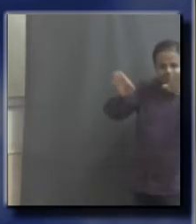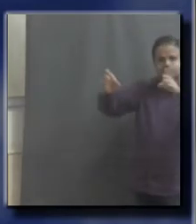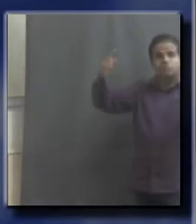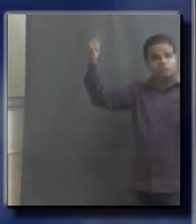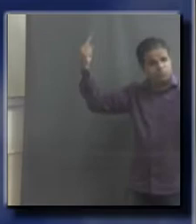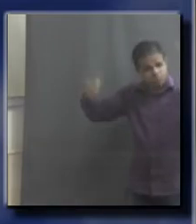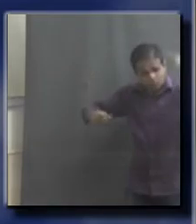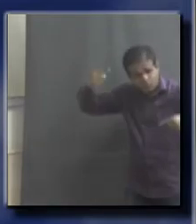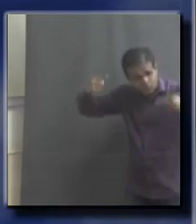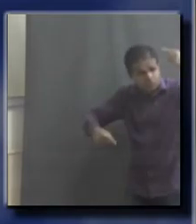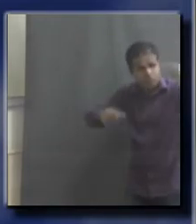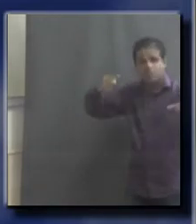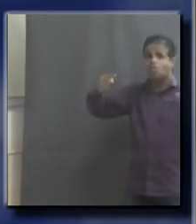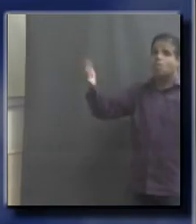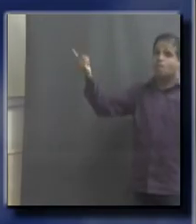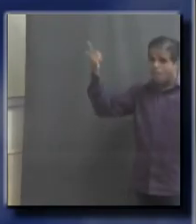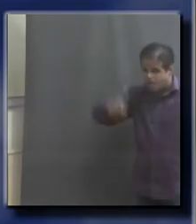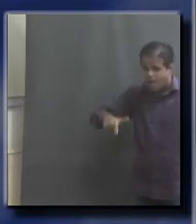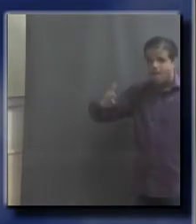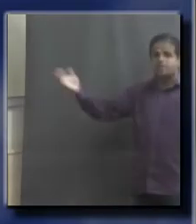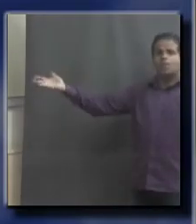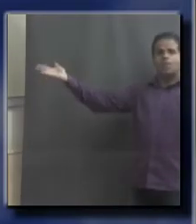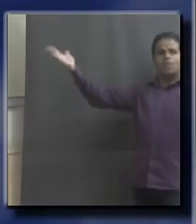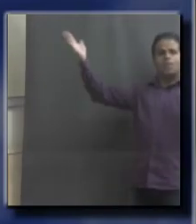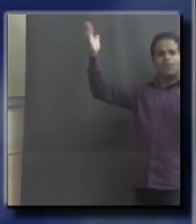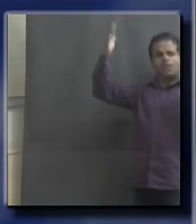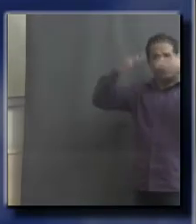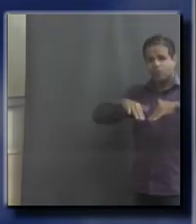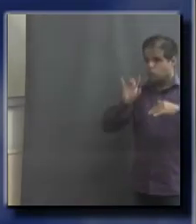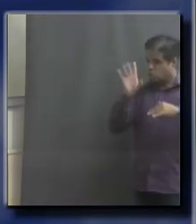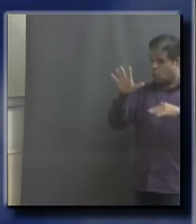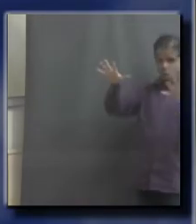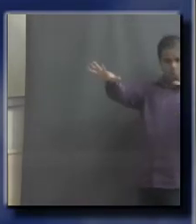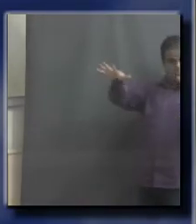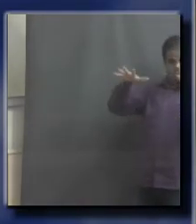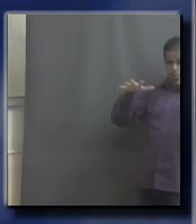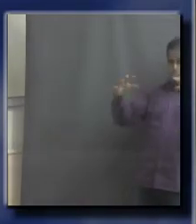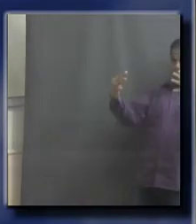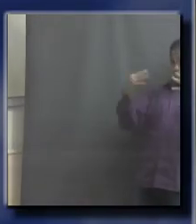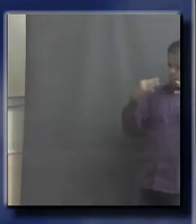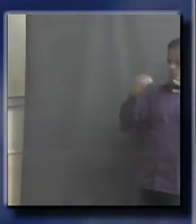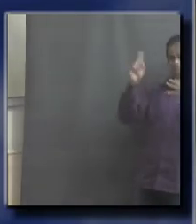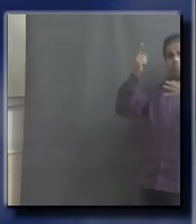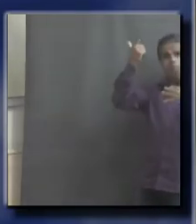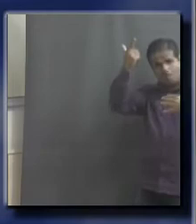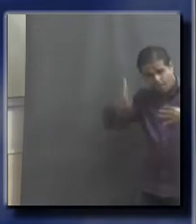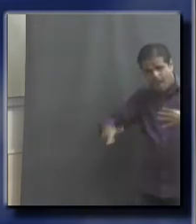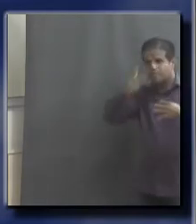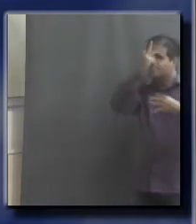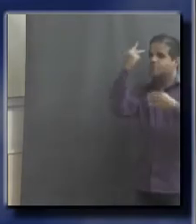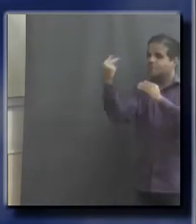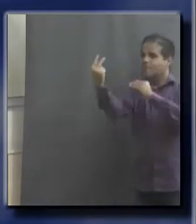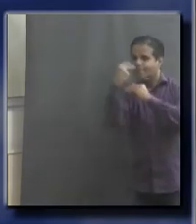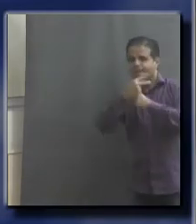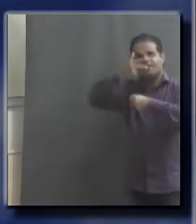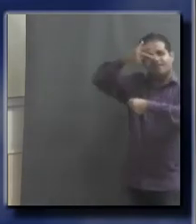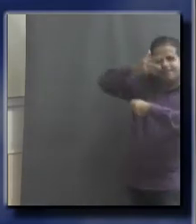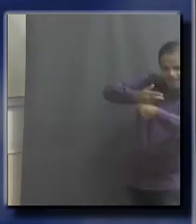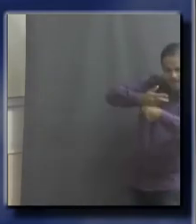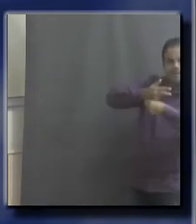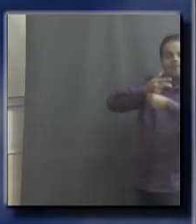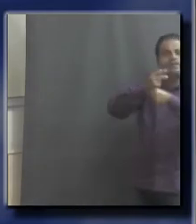discussão de muito mais pessoas, além das que estão aqui, super bem-vindas, não é? E quero,